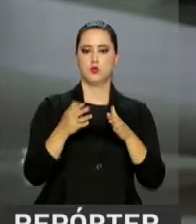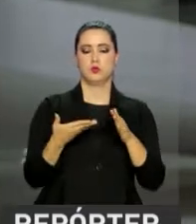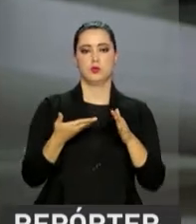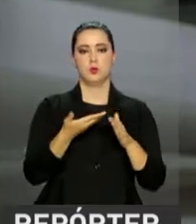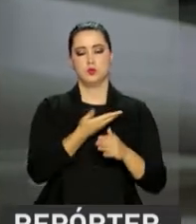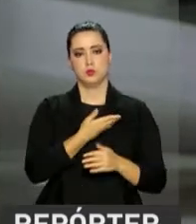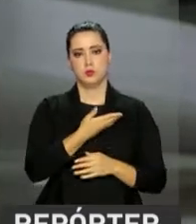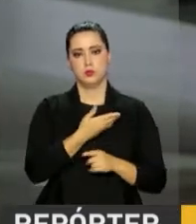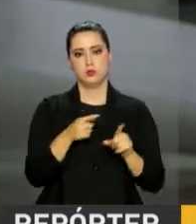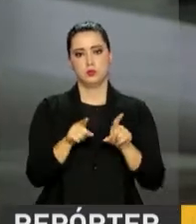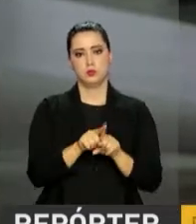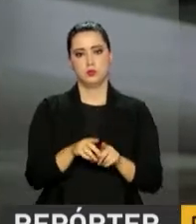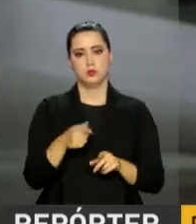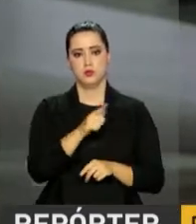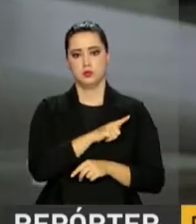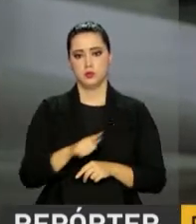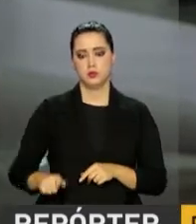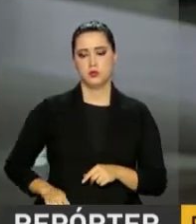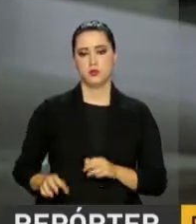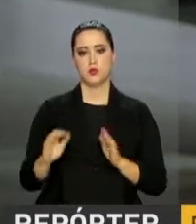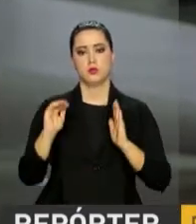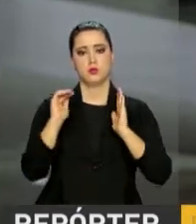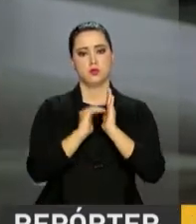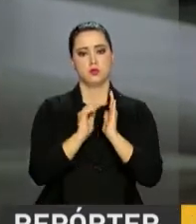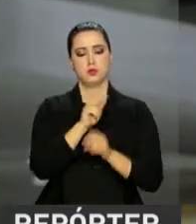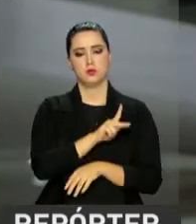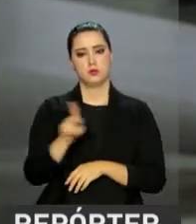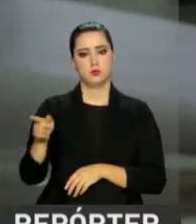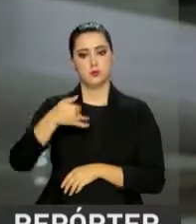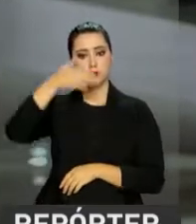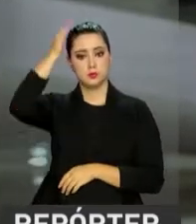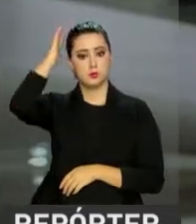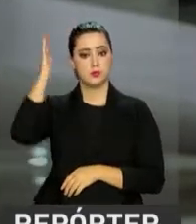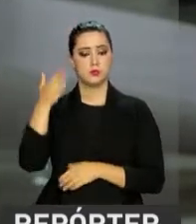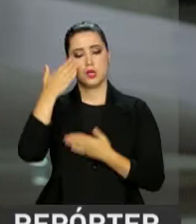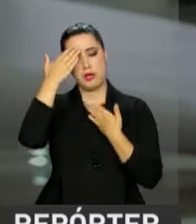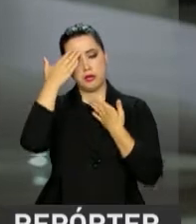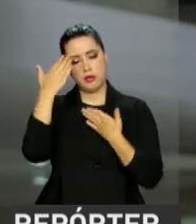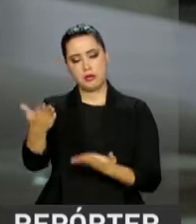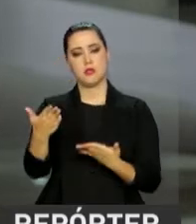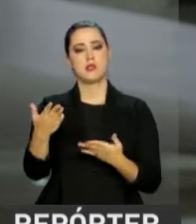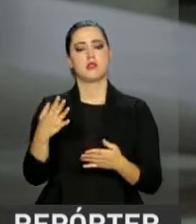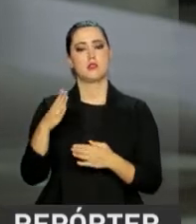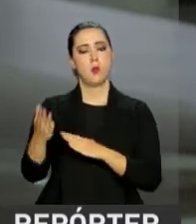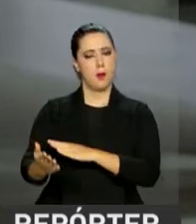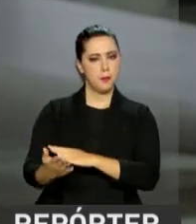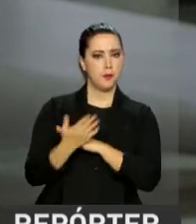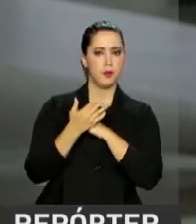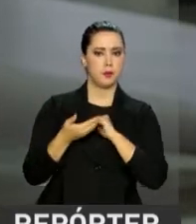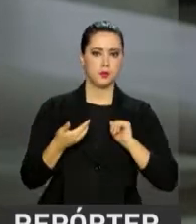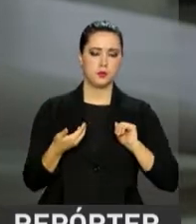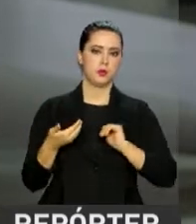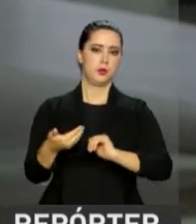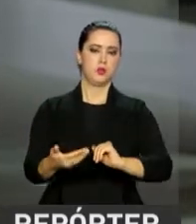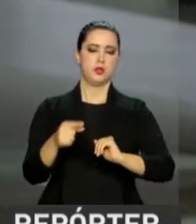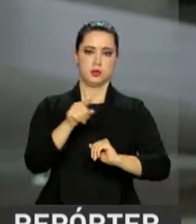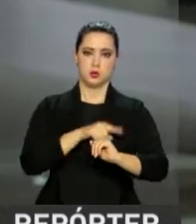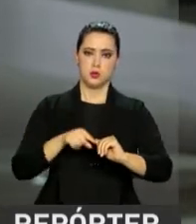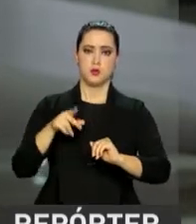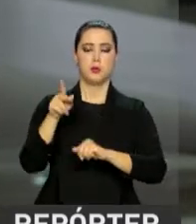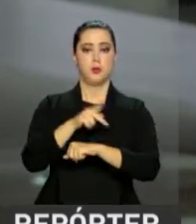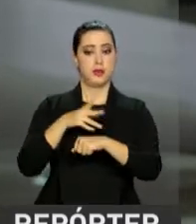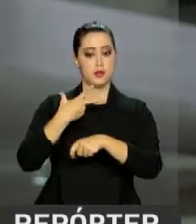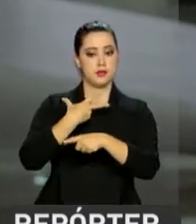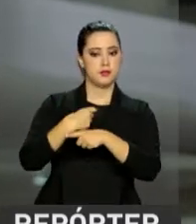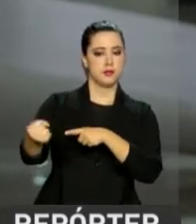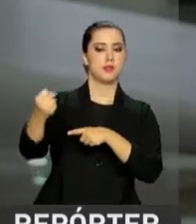da base governista no senado federal o presidente michel temer e agradeceu o apoio do congresso nacional para o país vencer